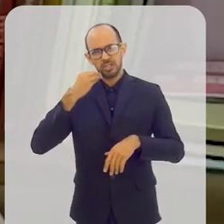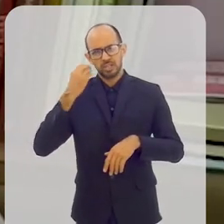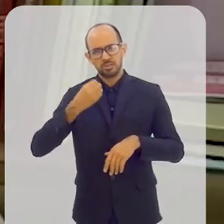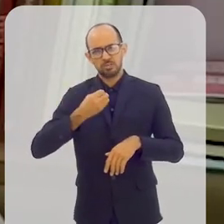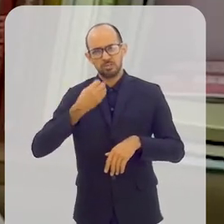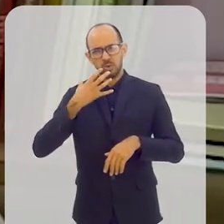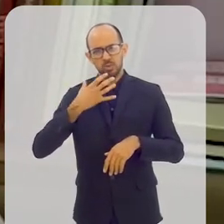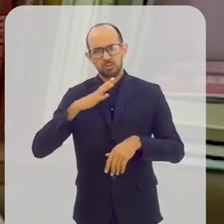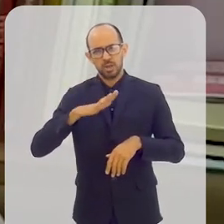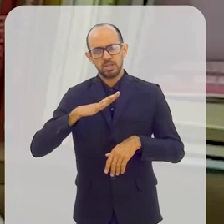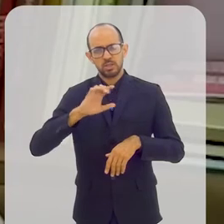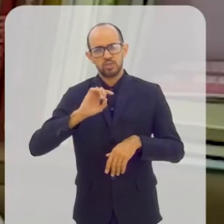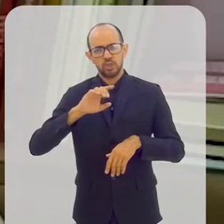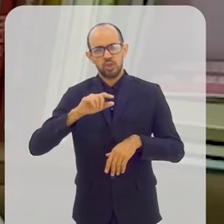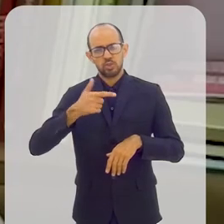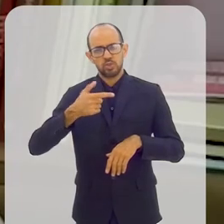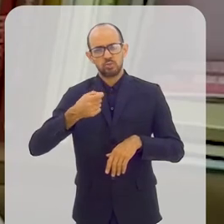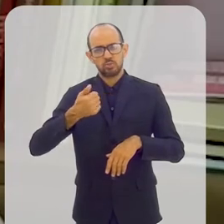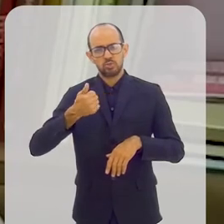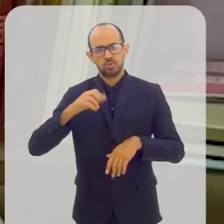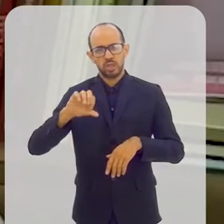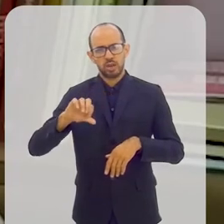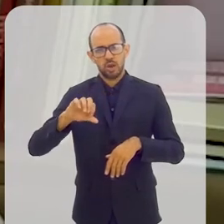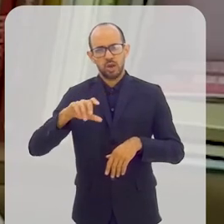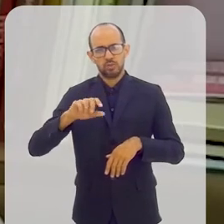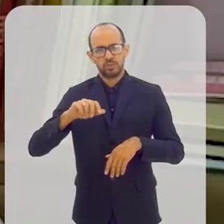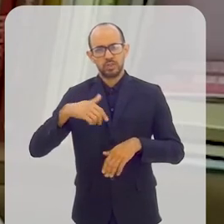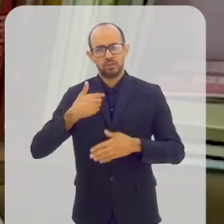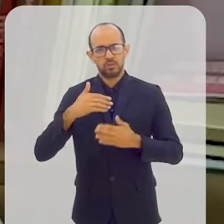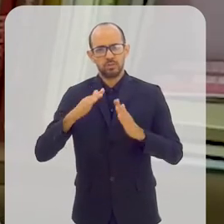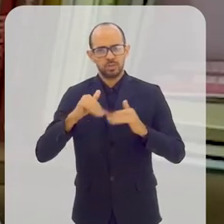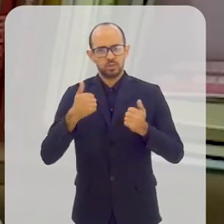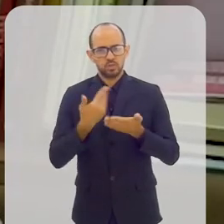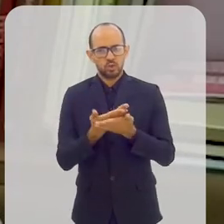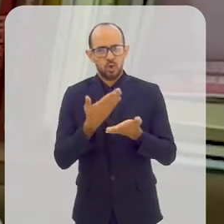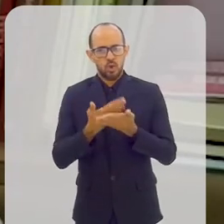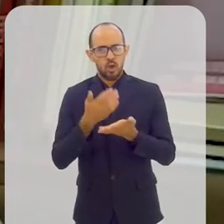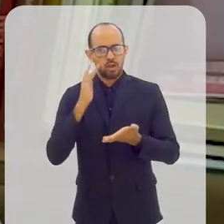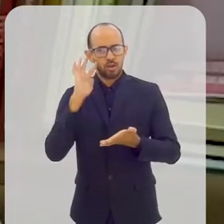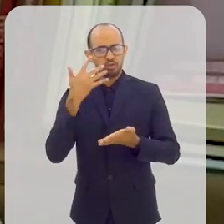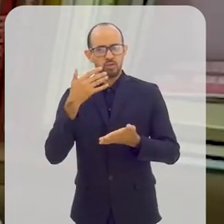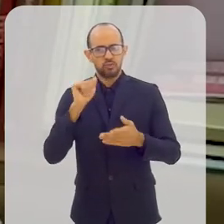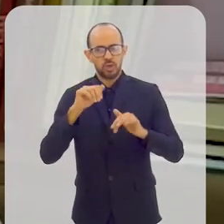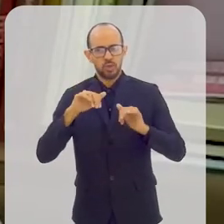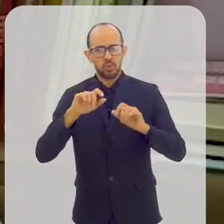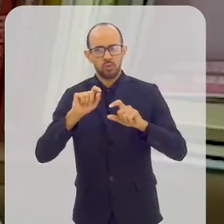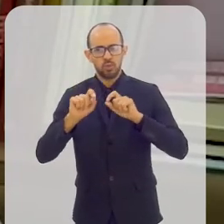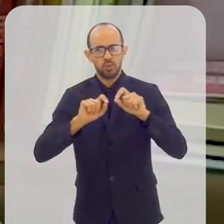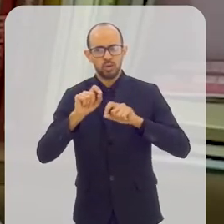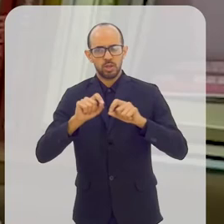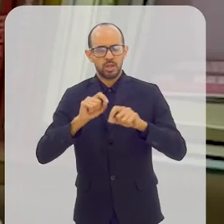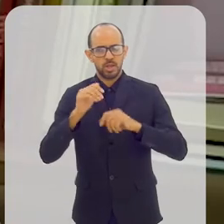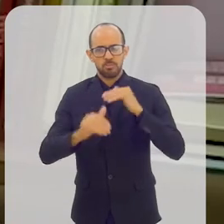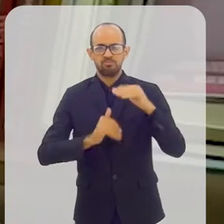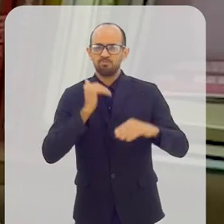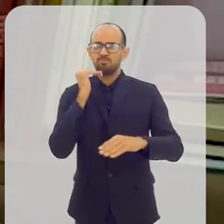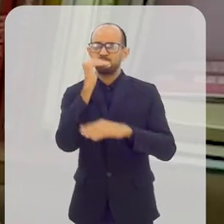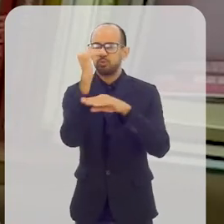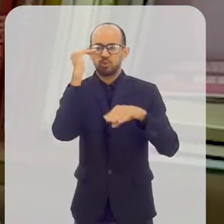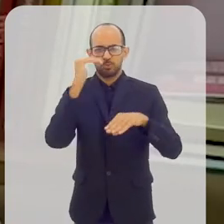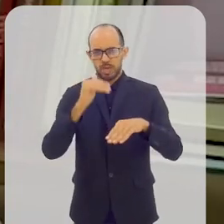experiências, mas foi só em 2019 que a gente teve uma escola que resolveu levar isso aí à